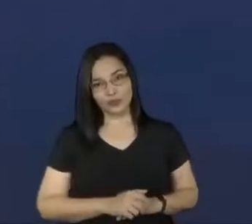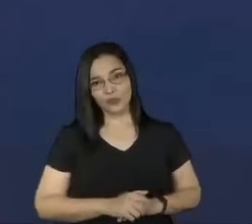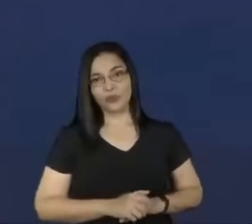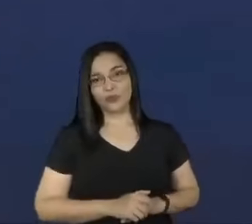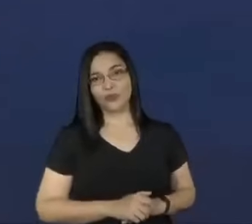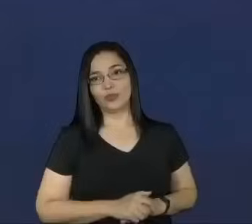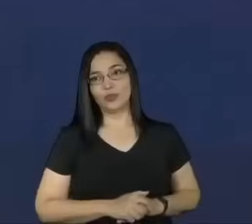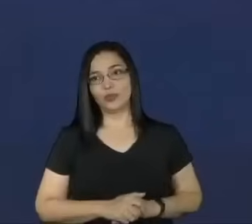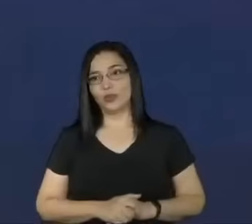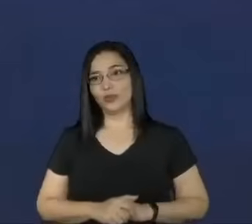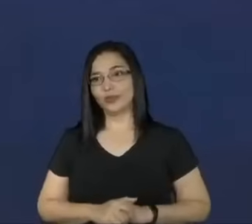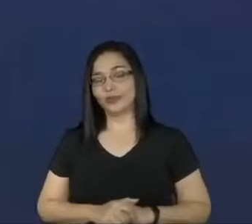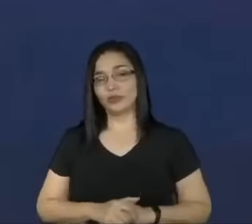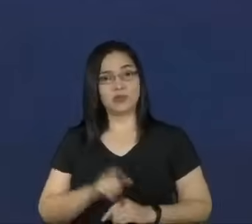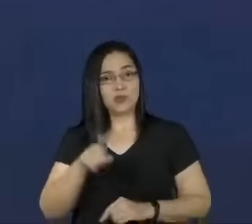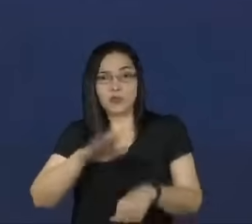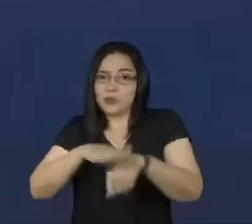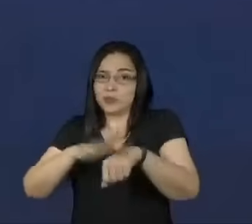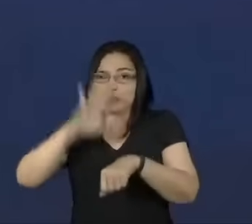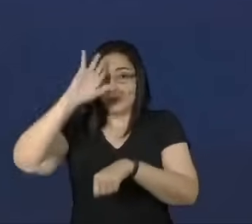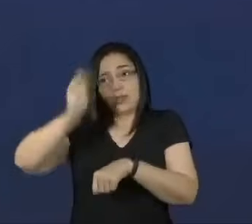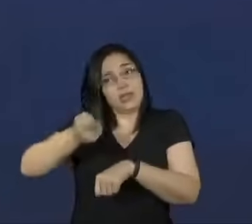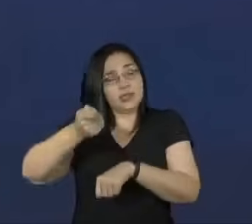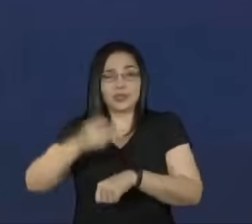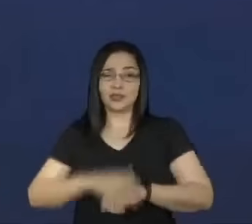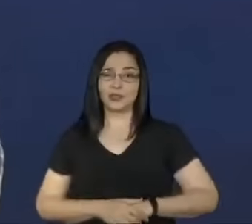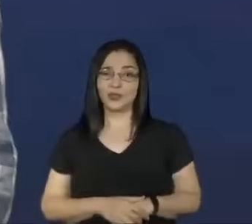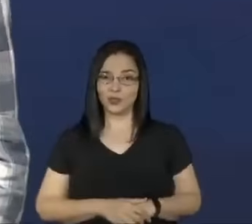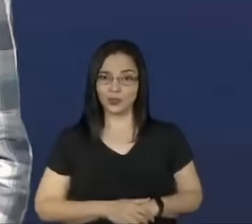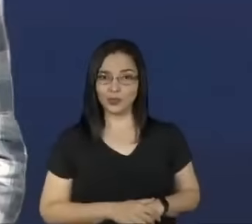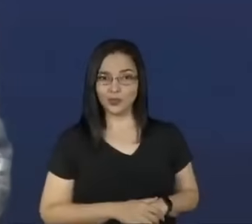história você decide querido ou